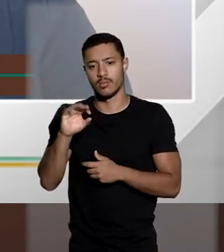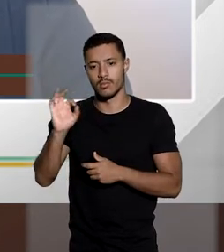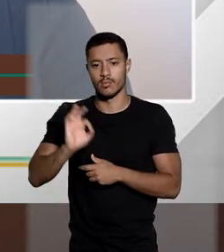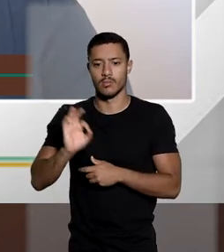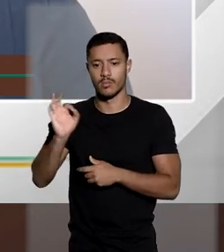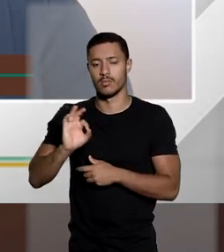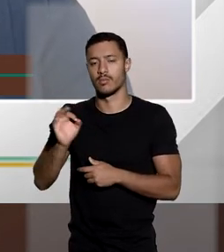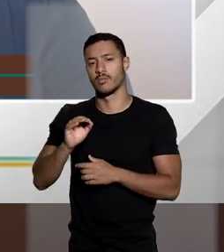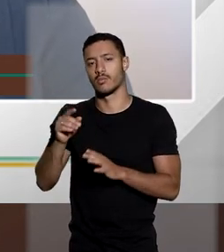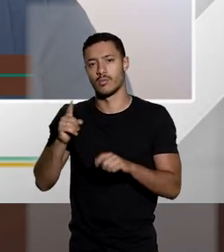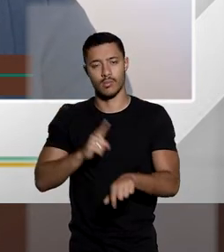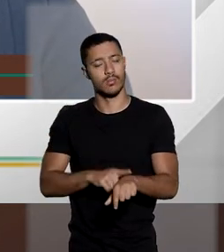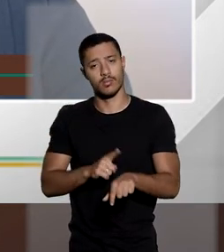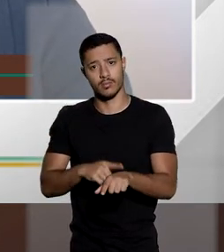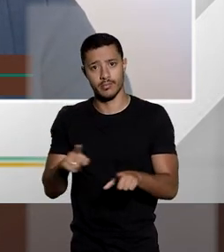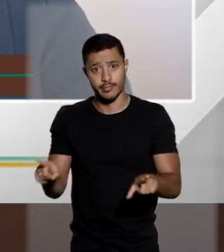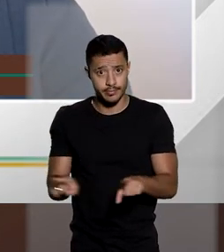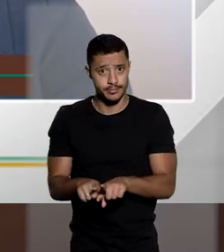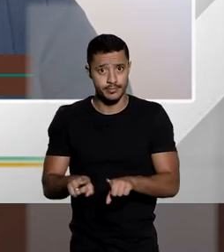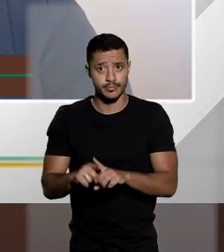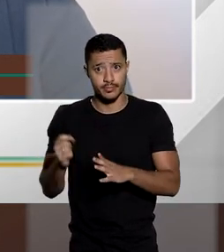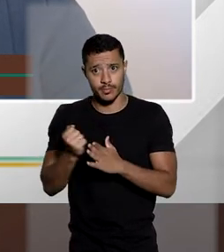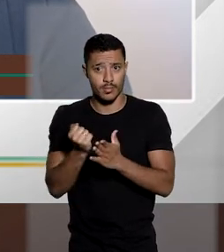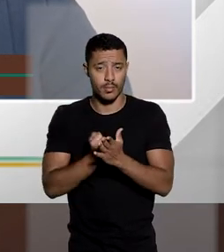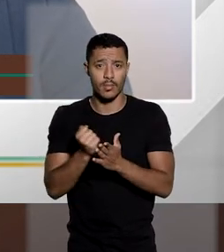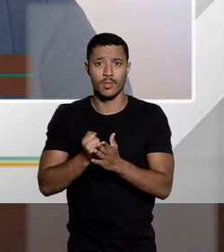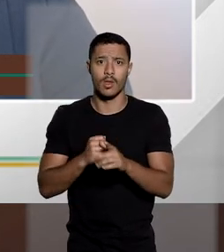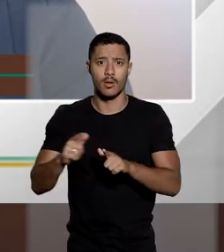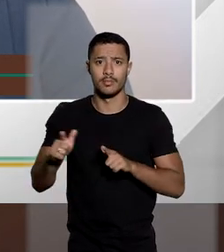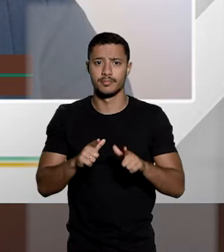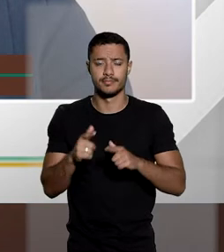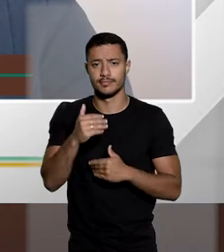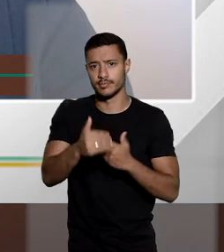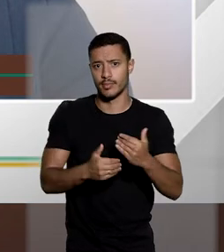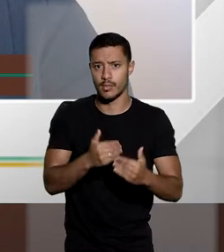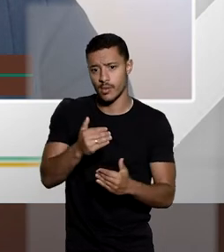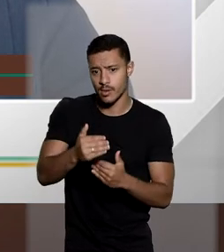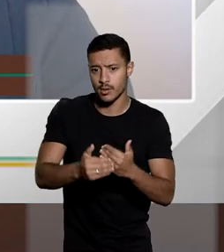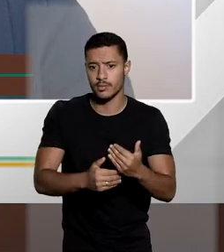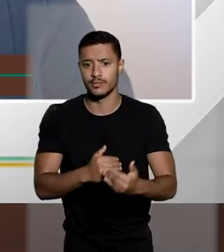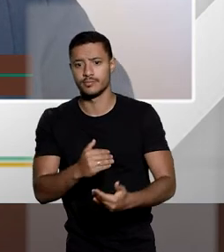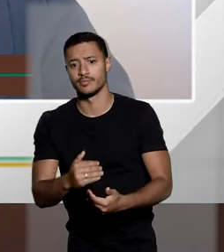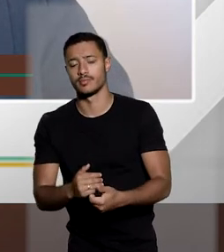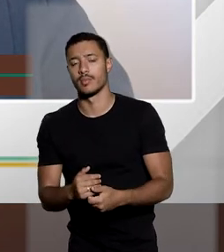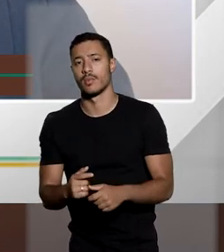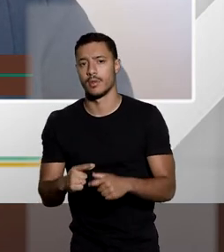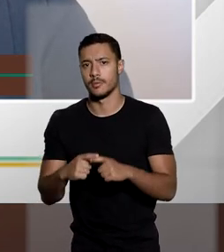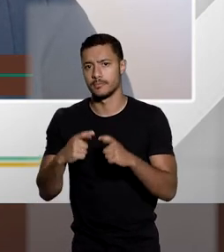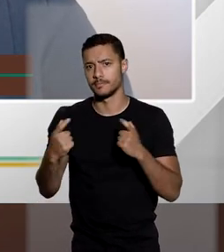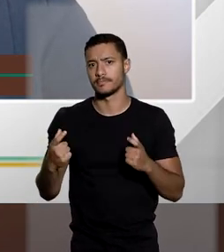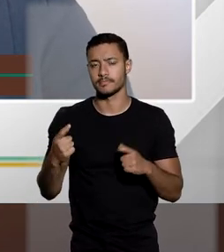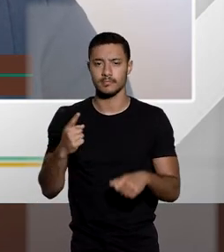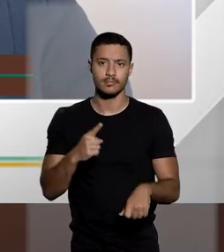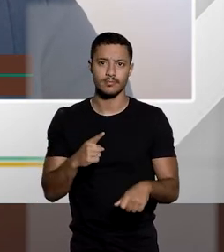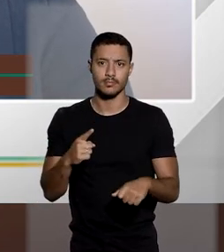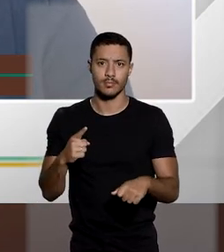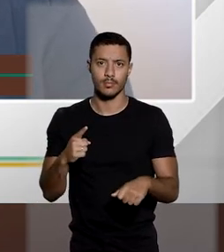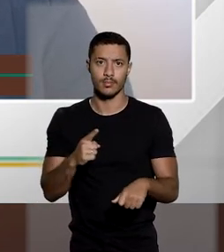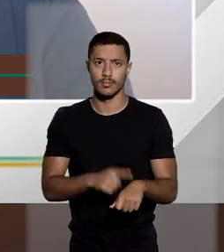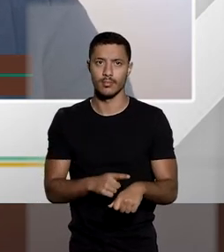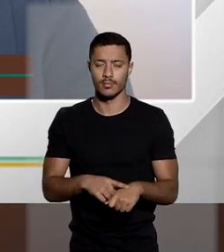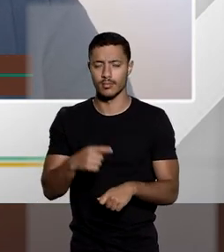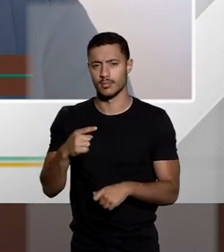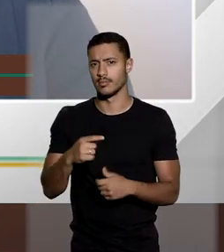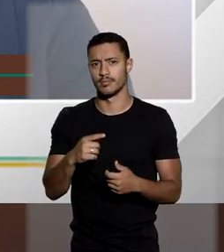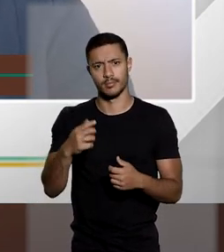30%. Os prazos também de contratos de serviços continuados foram estendidos até o prazo decenal.